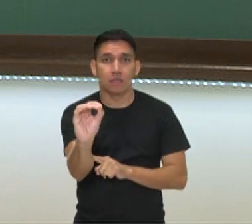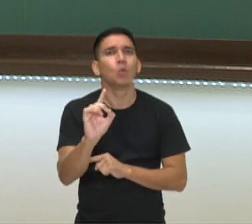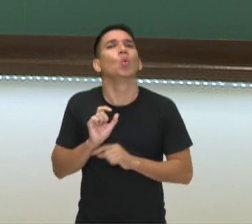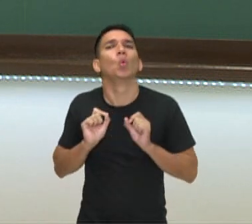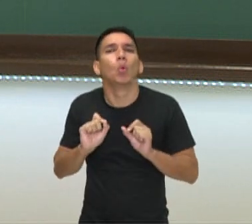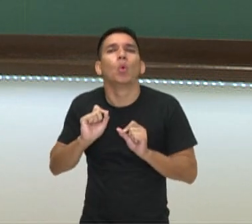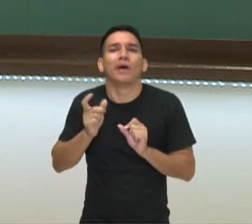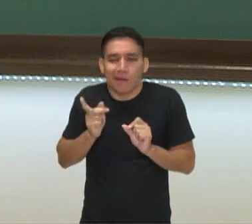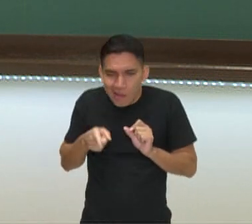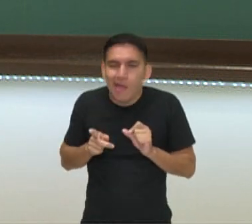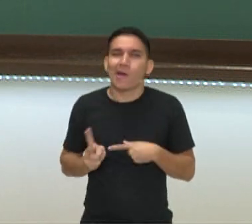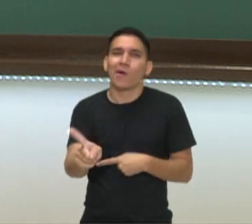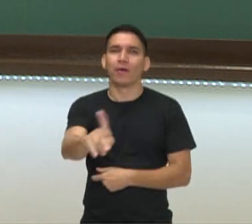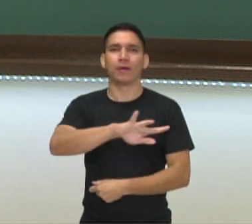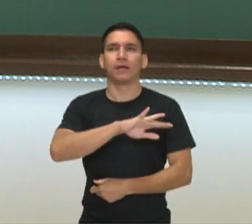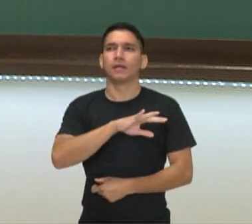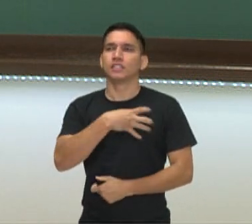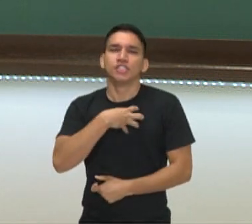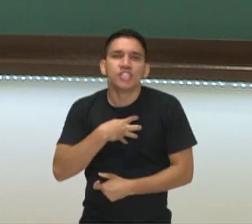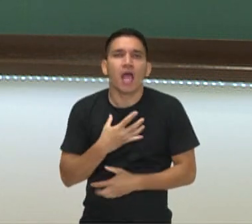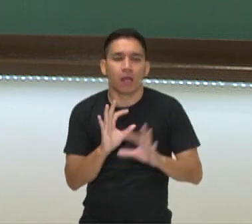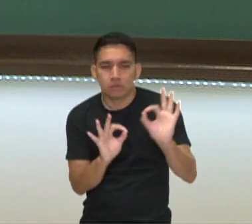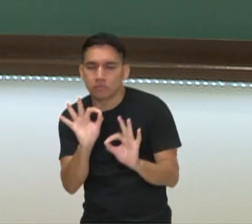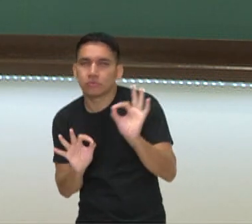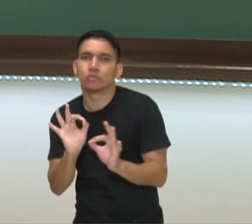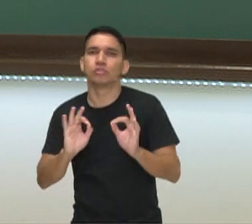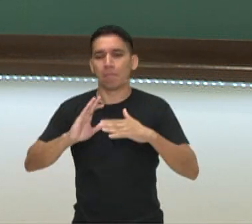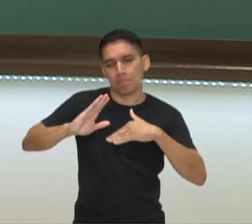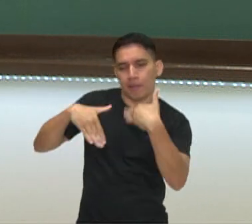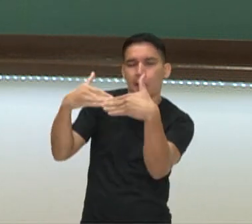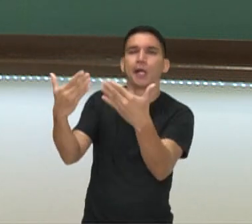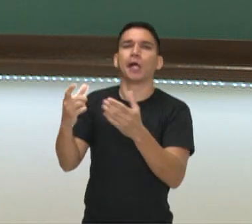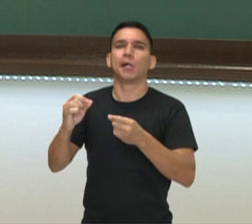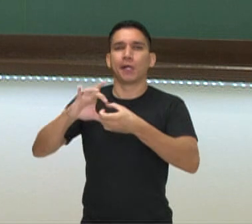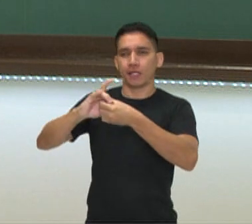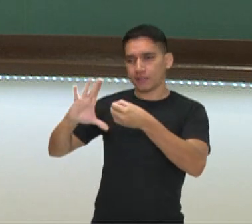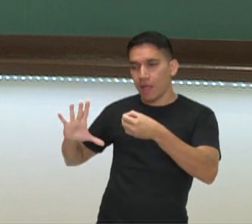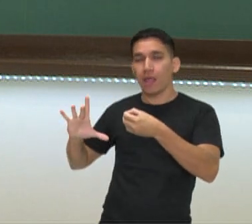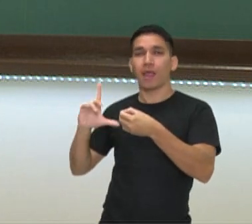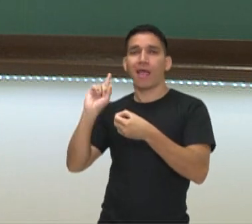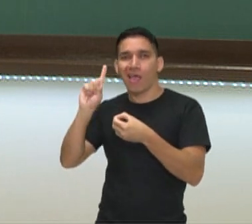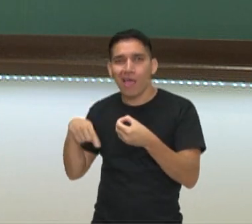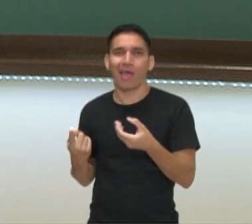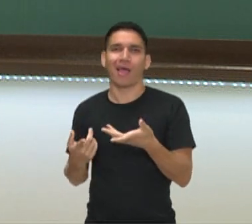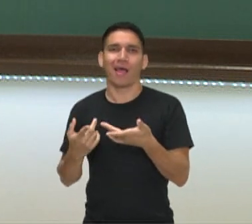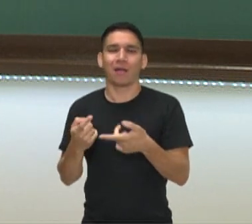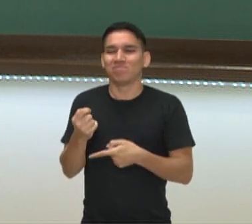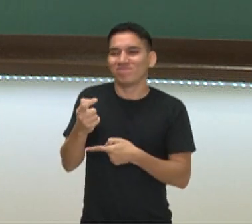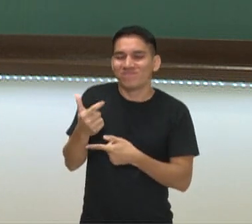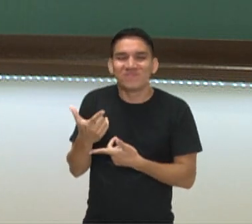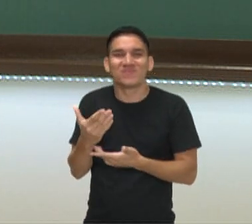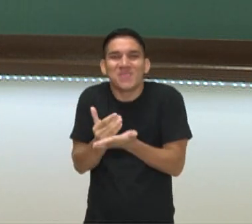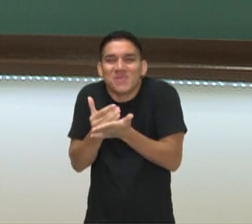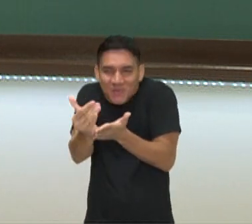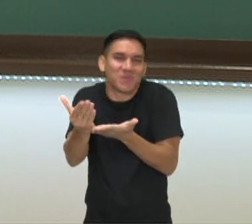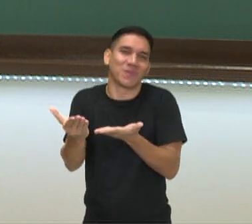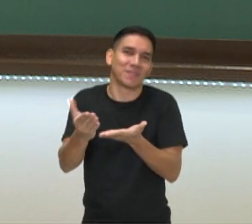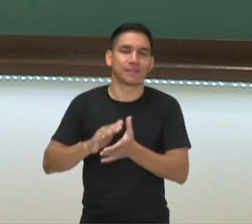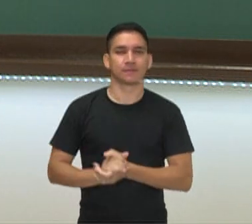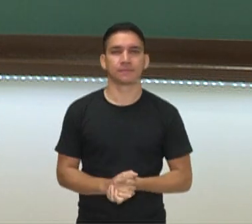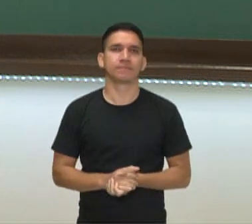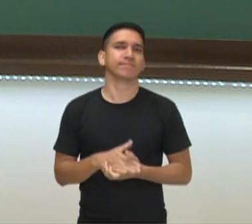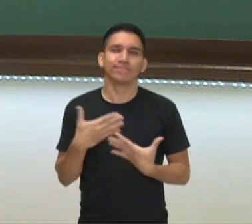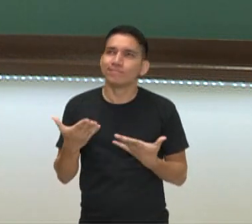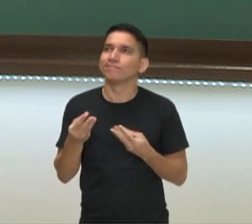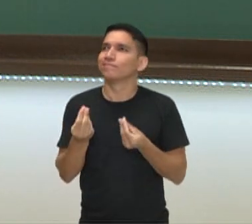ainda era um Estado, né, em termos assim de desenvolvimento e democracia, ainda muito amador nesse sentido, né?